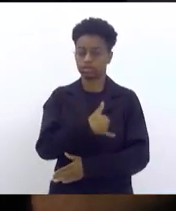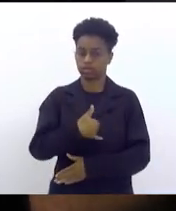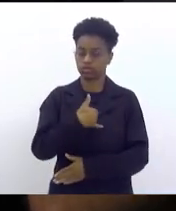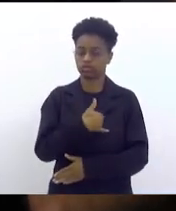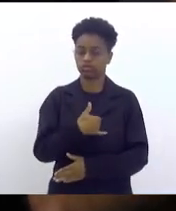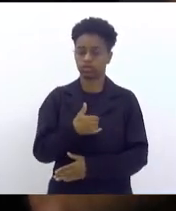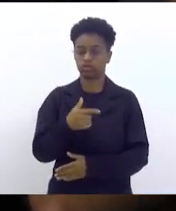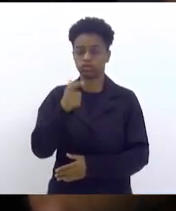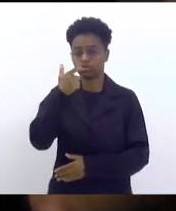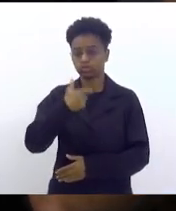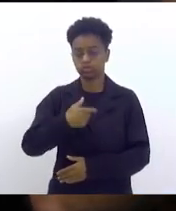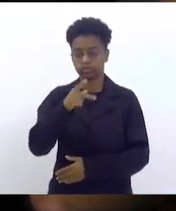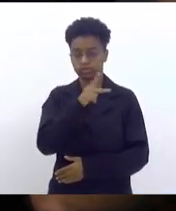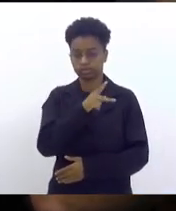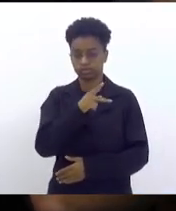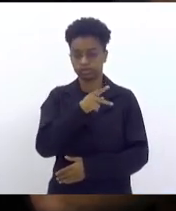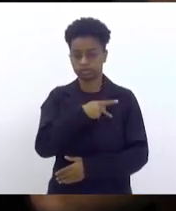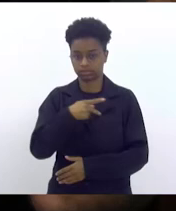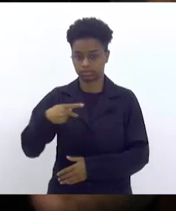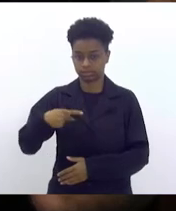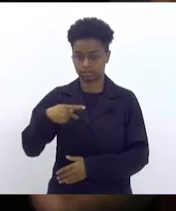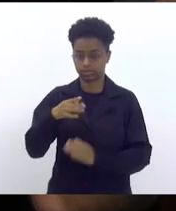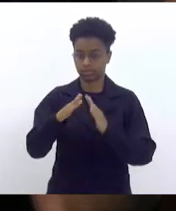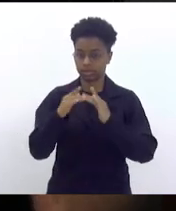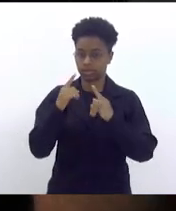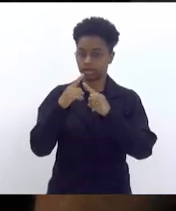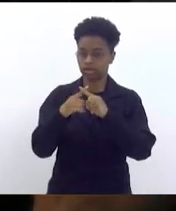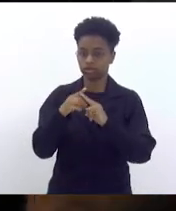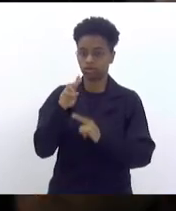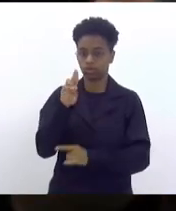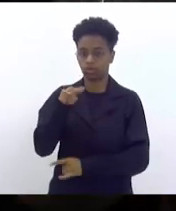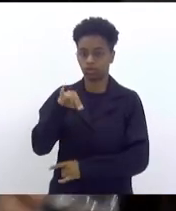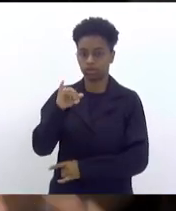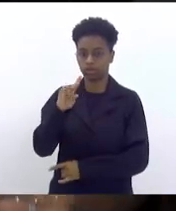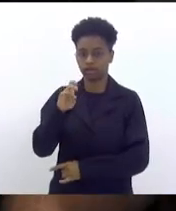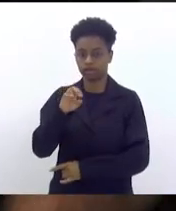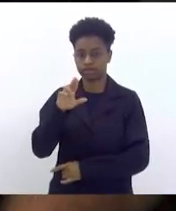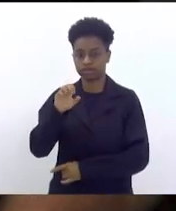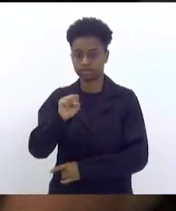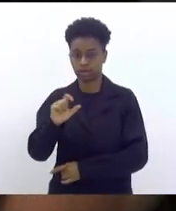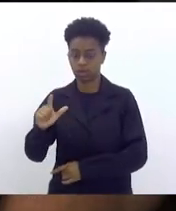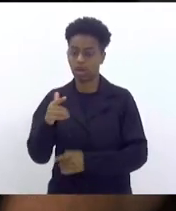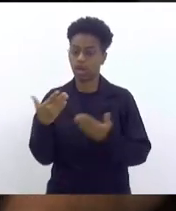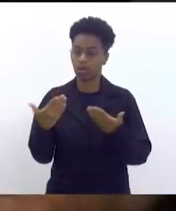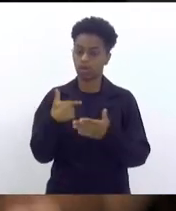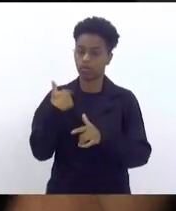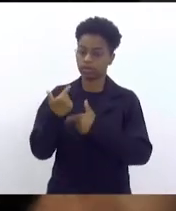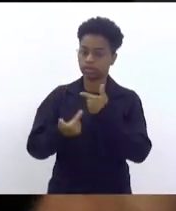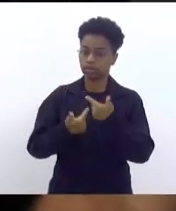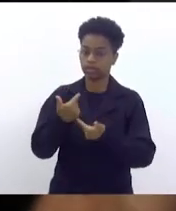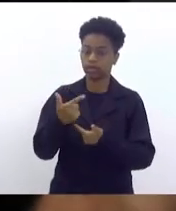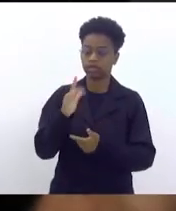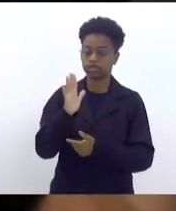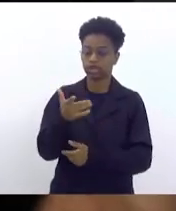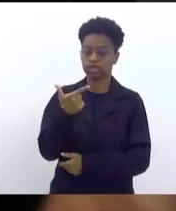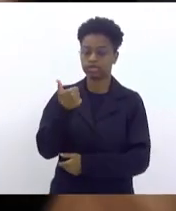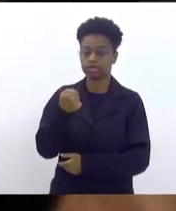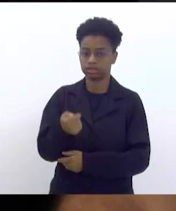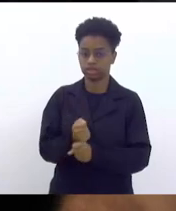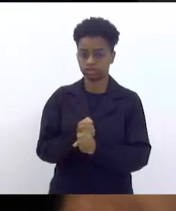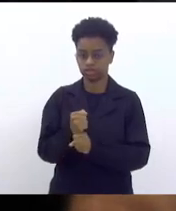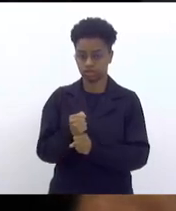pastor da Igreja Universal hoje como Vereador trabalho com jovens na igreja universal há mais de 17 anos